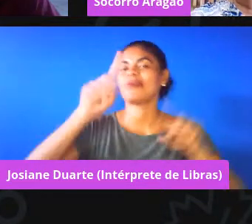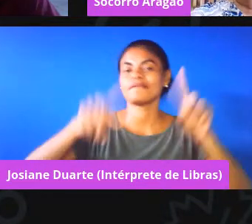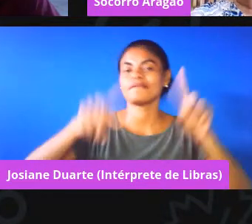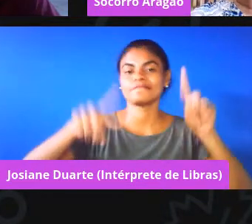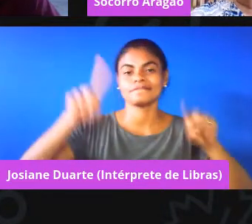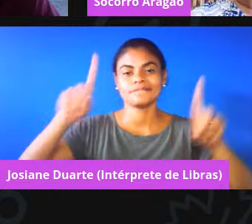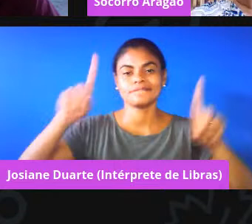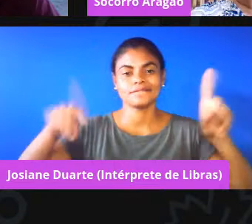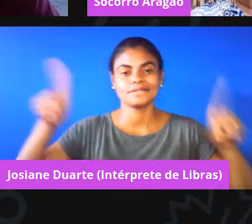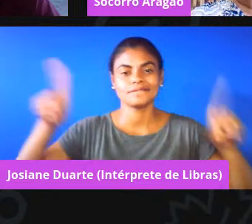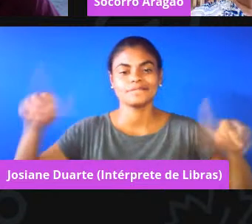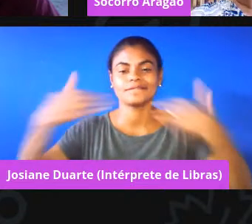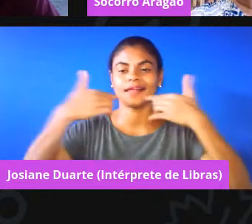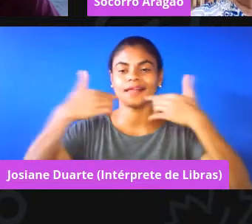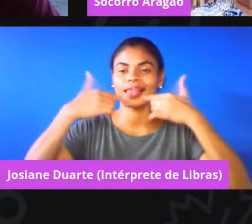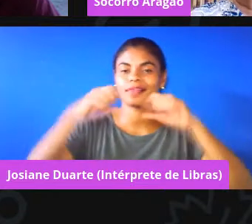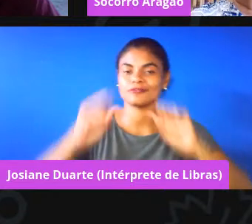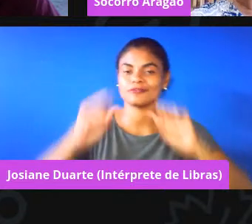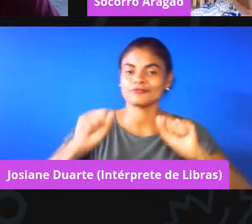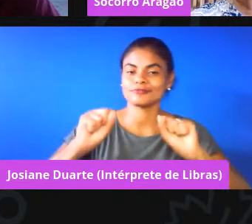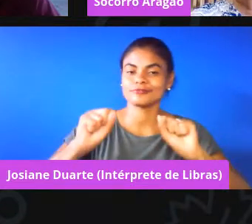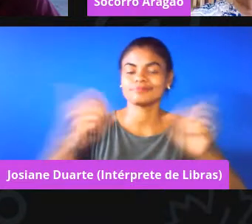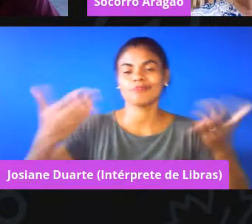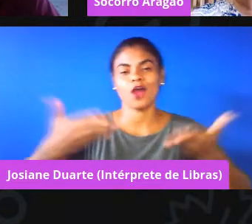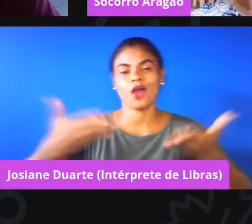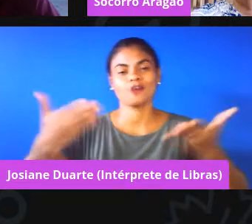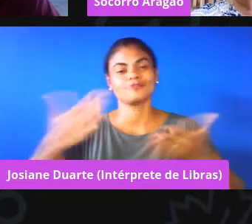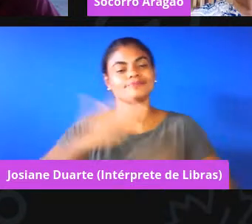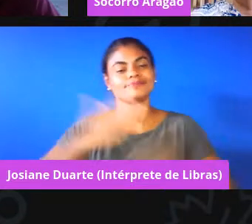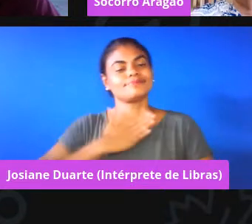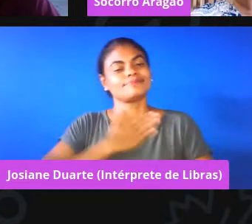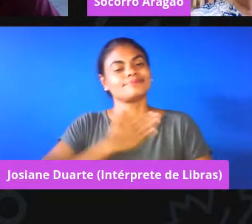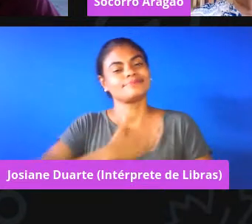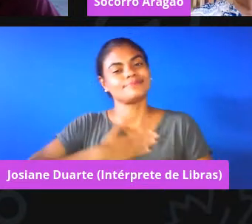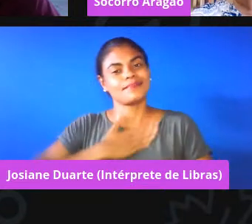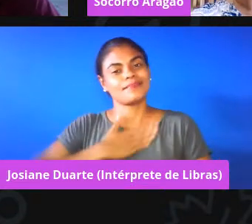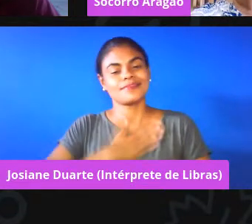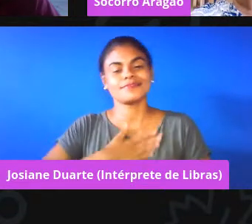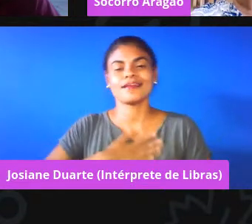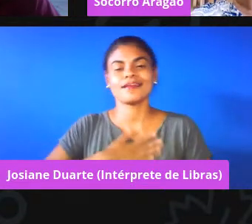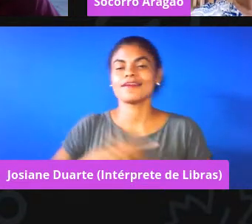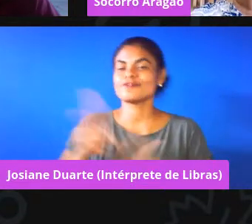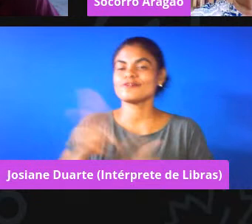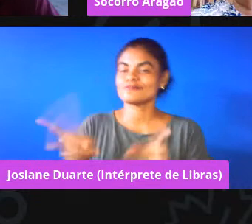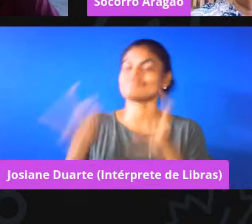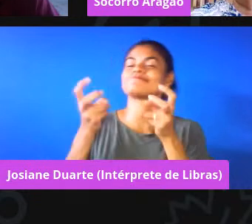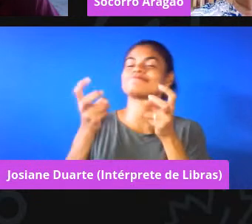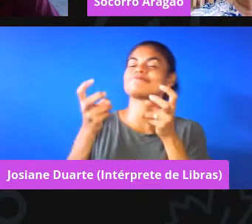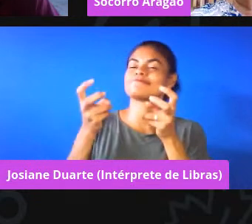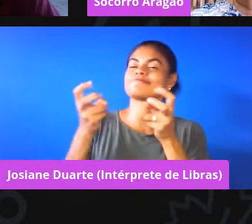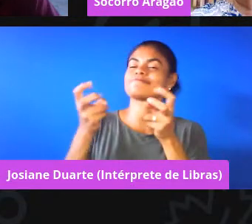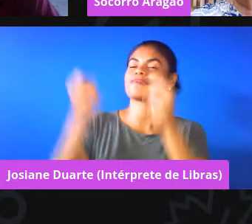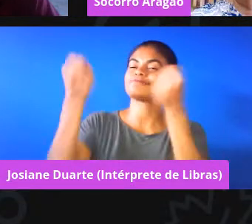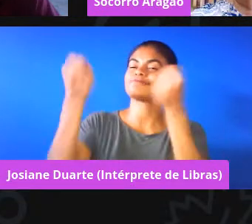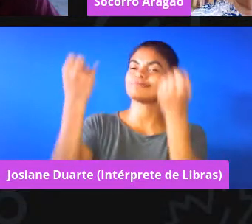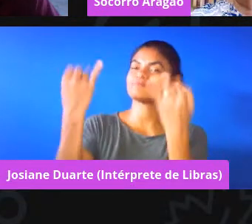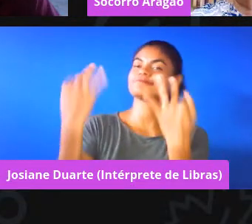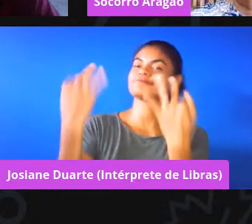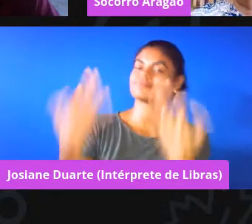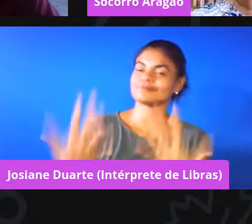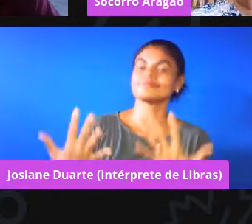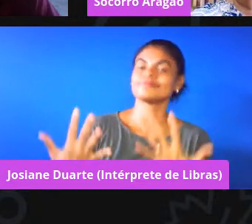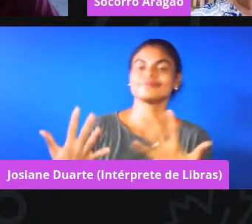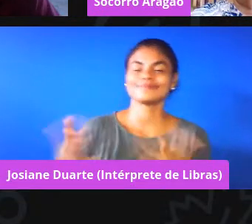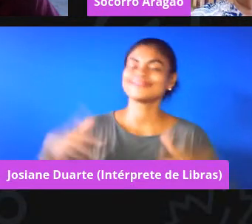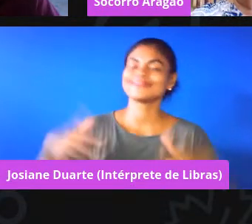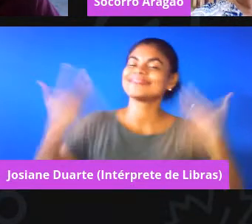esse grande prazer de ouvi-la, com a sua fala, que muito nos